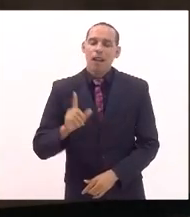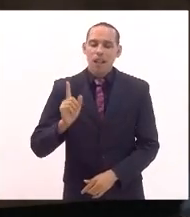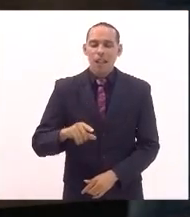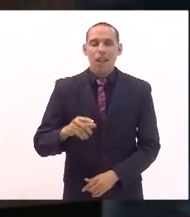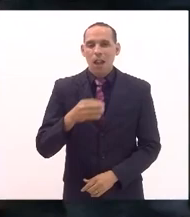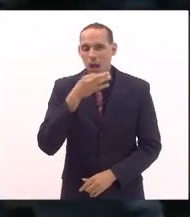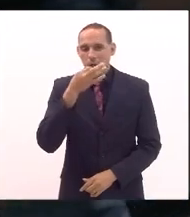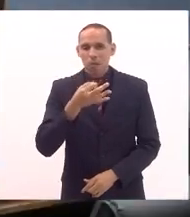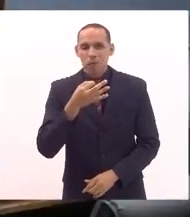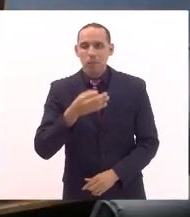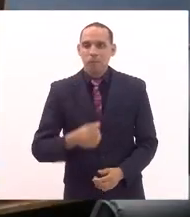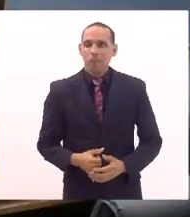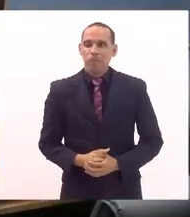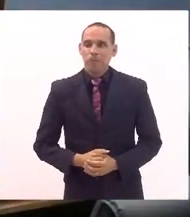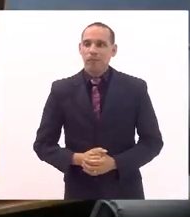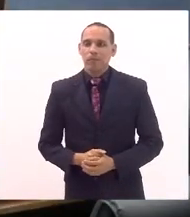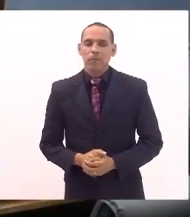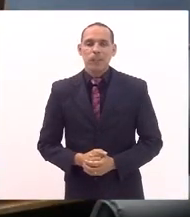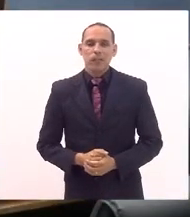a senhora presidente